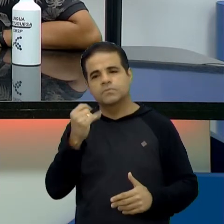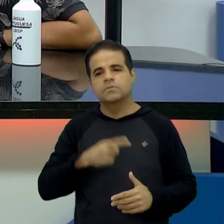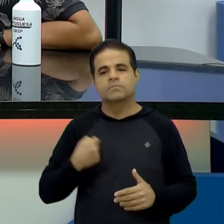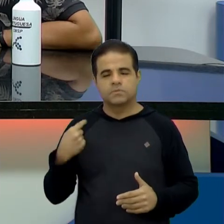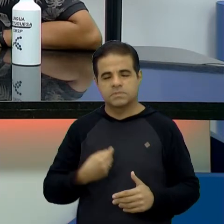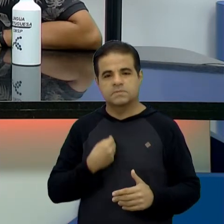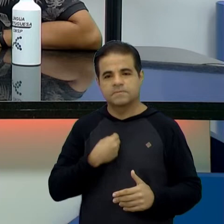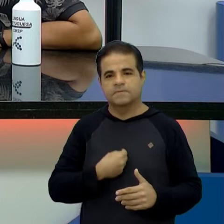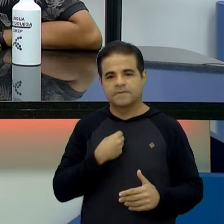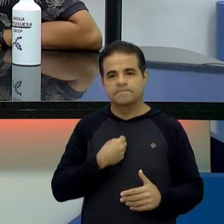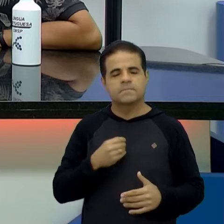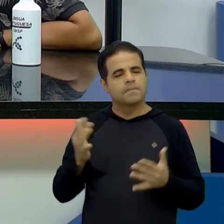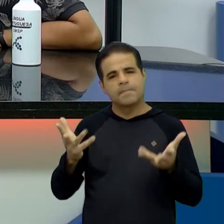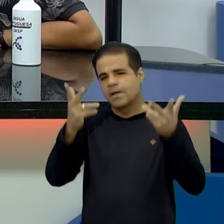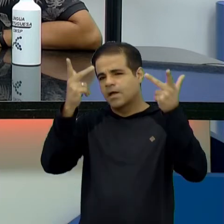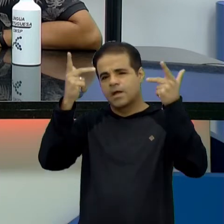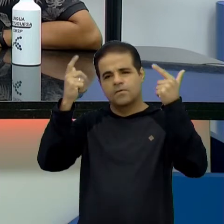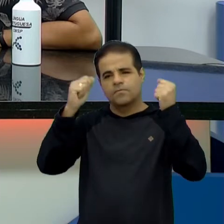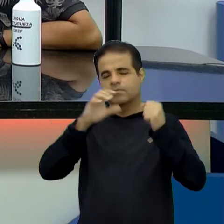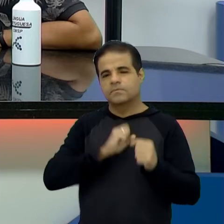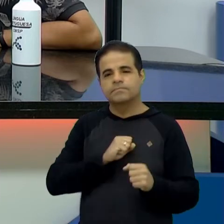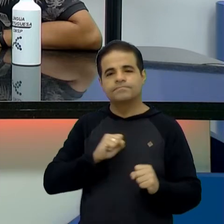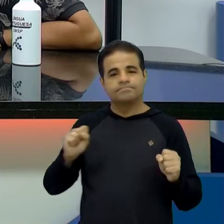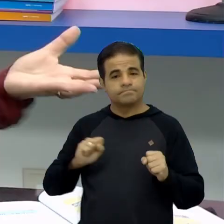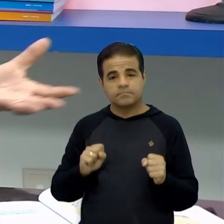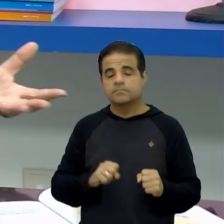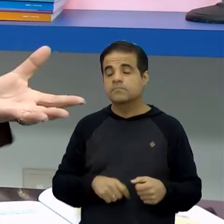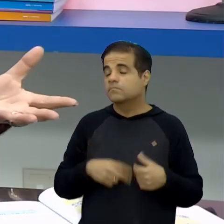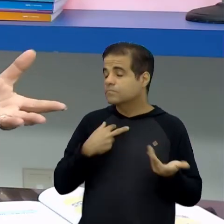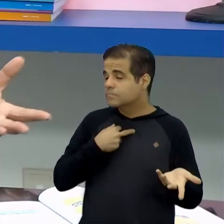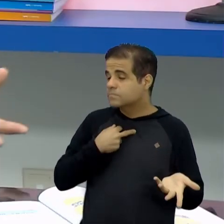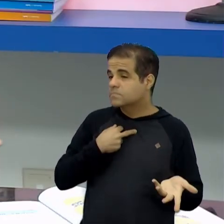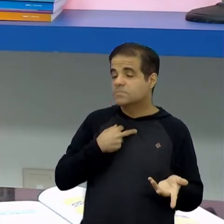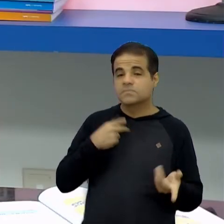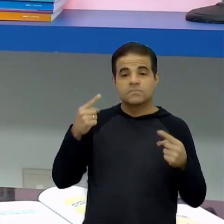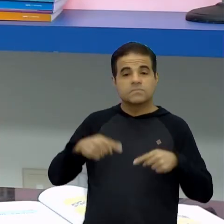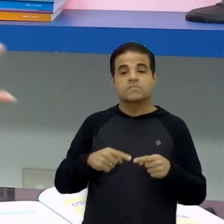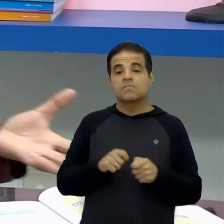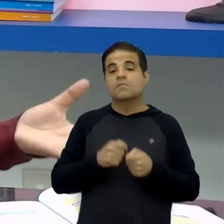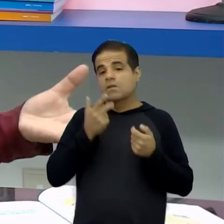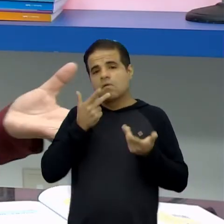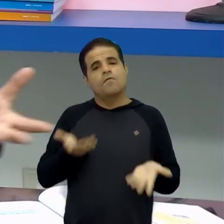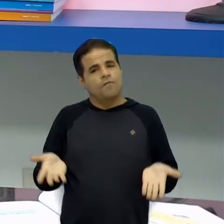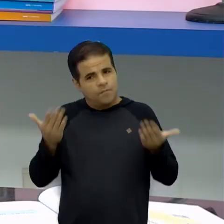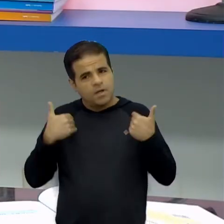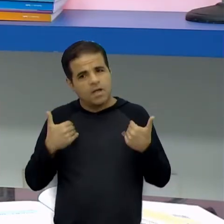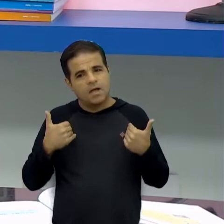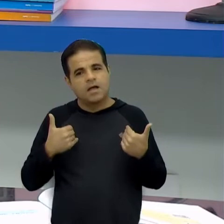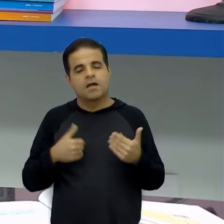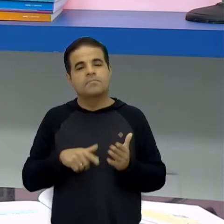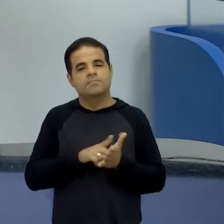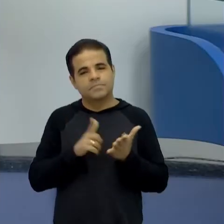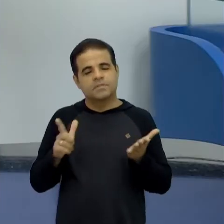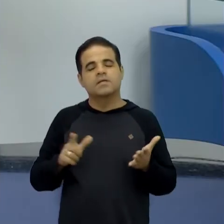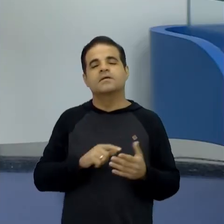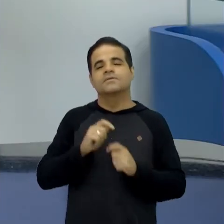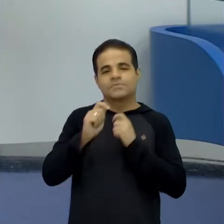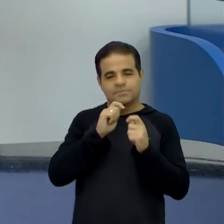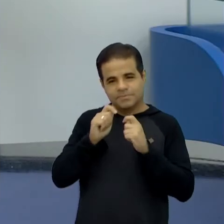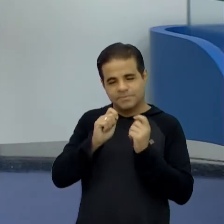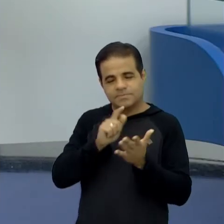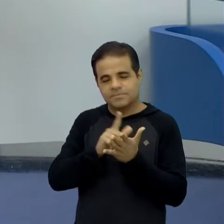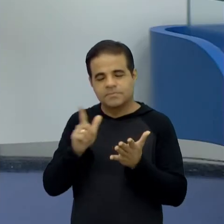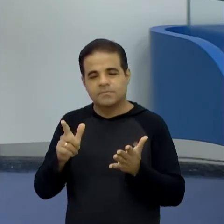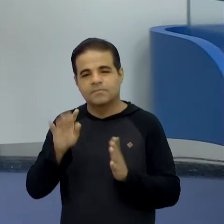Isso é maravilhoso. Né? Nossa, adorei. Porque assim, se a gente não podia jogar, né, Mauro? O que eu falei? Então vamos de texto jornalístico. Vamos de texto jornalístico e